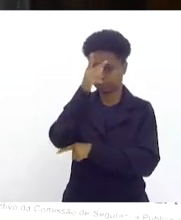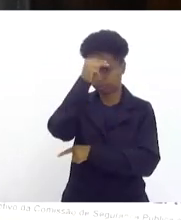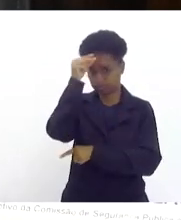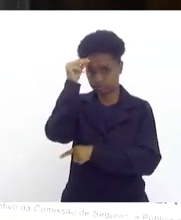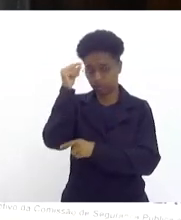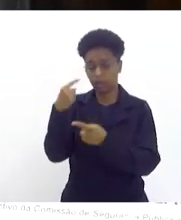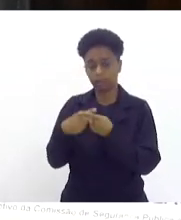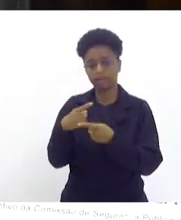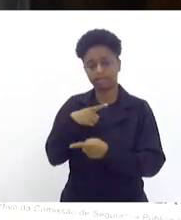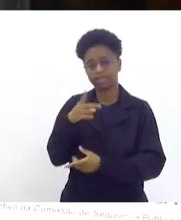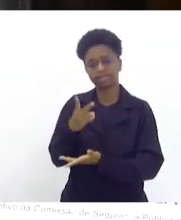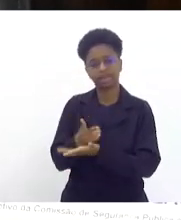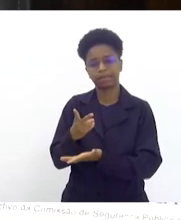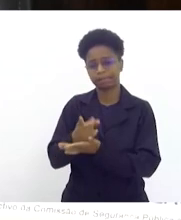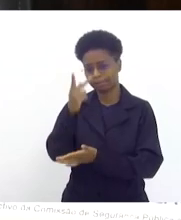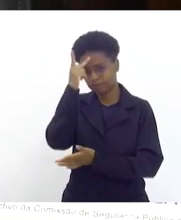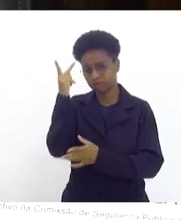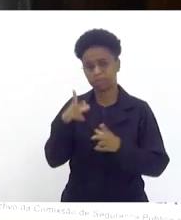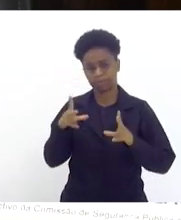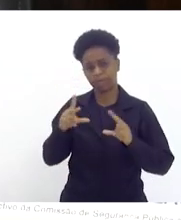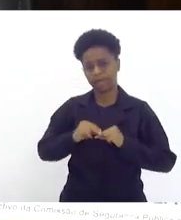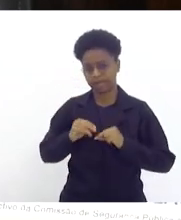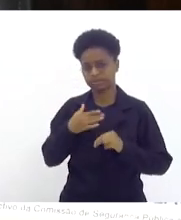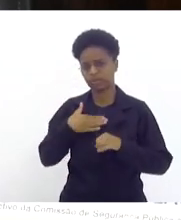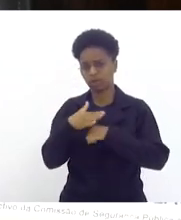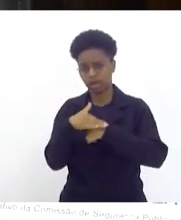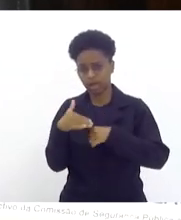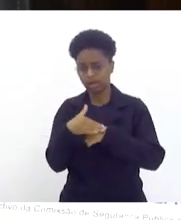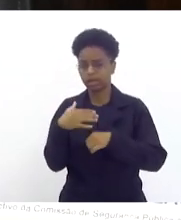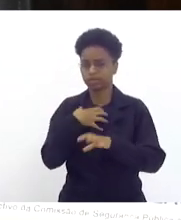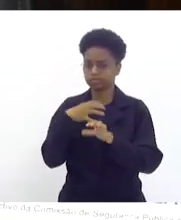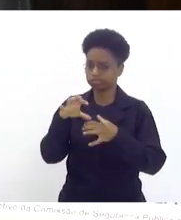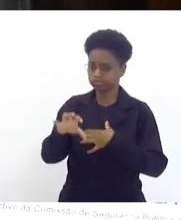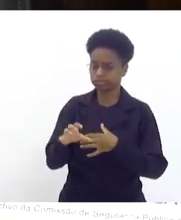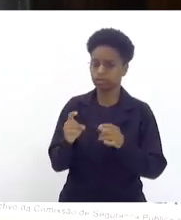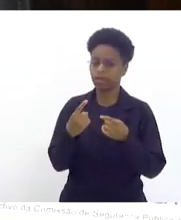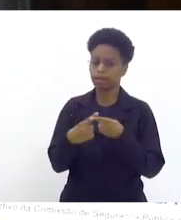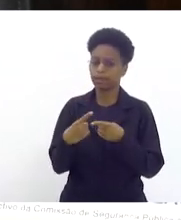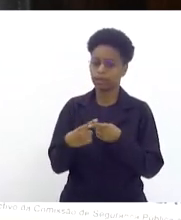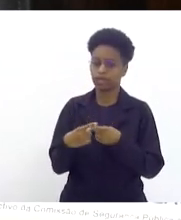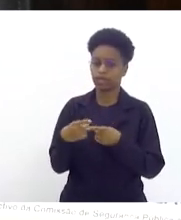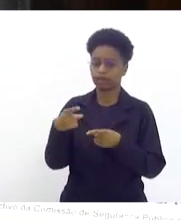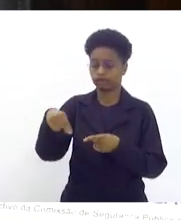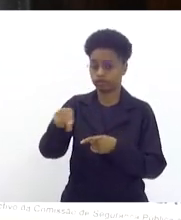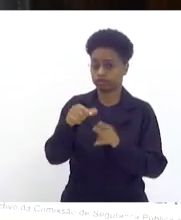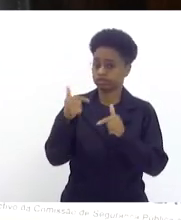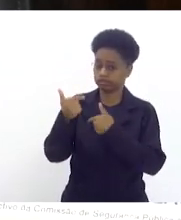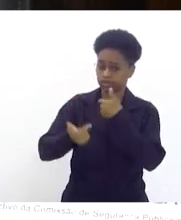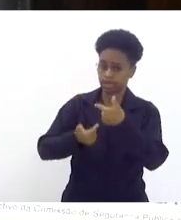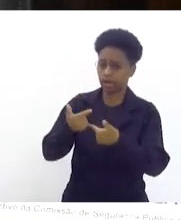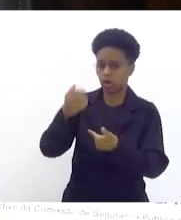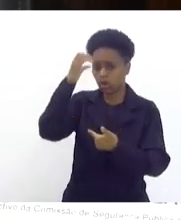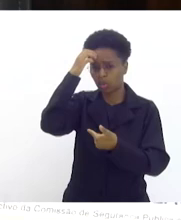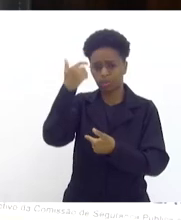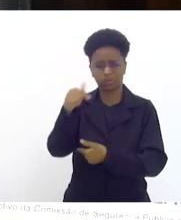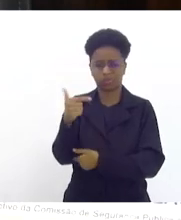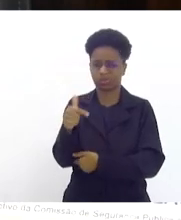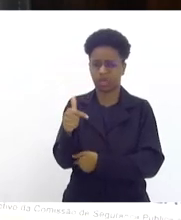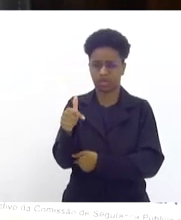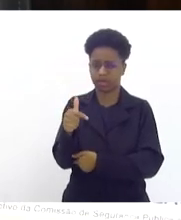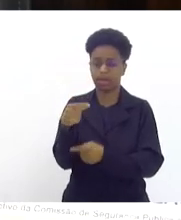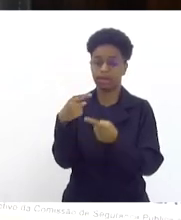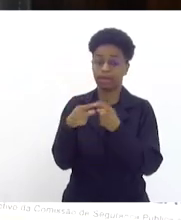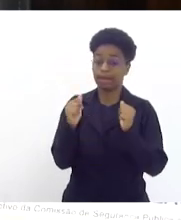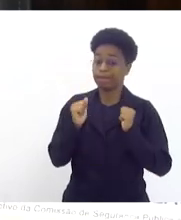alguém da guarda municipal que merece é meu meu carinho minha sensibilidade porque os homens da guarda municipal não tem culpa da